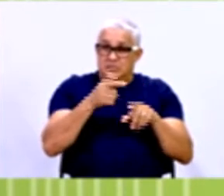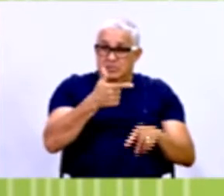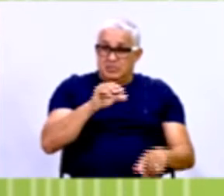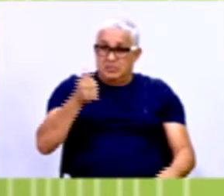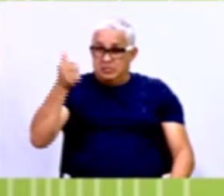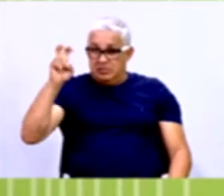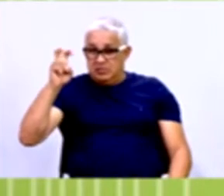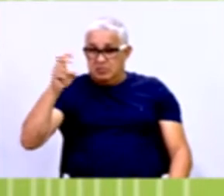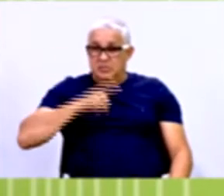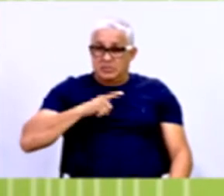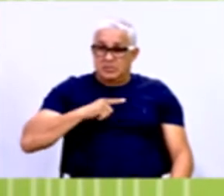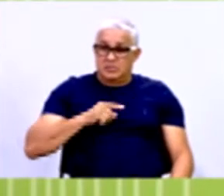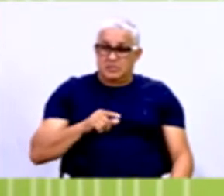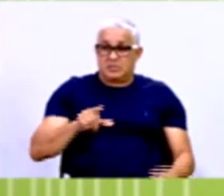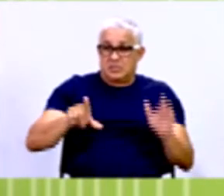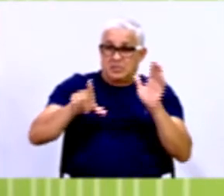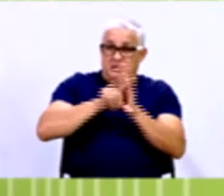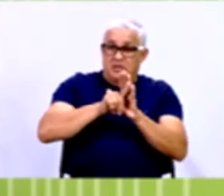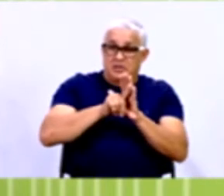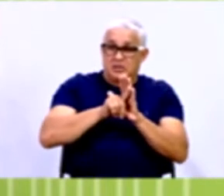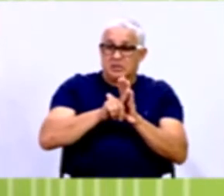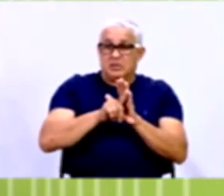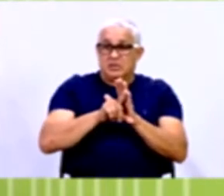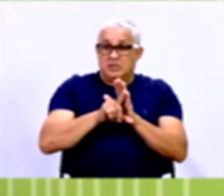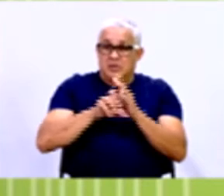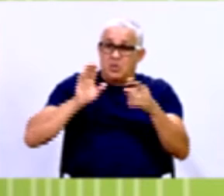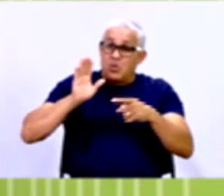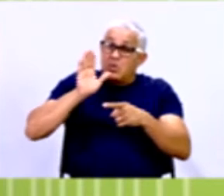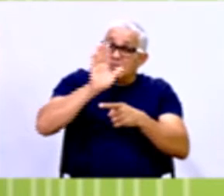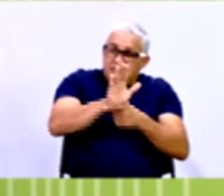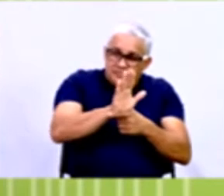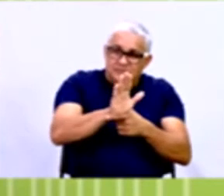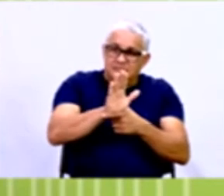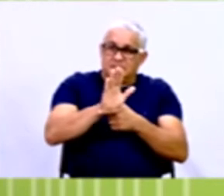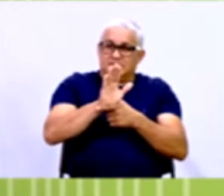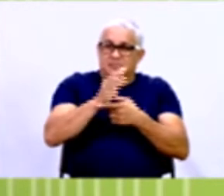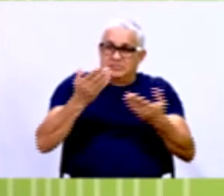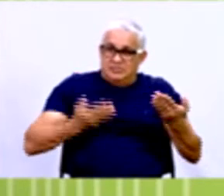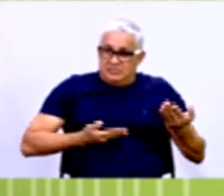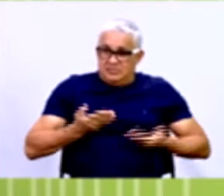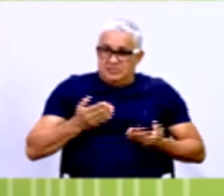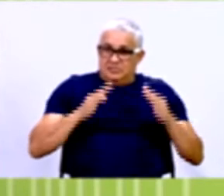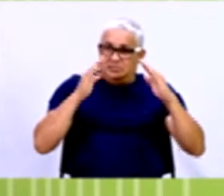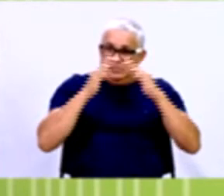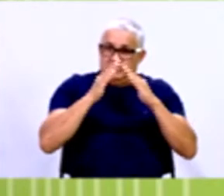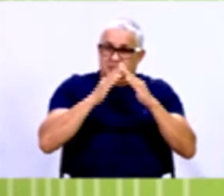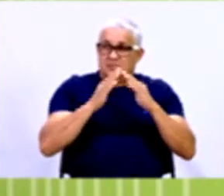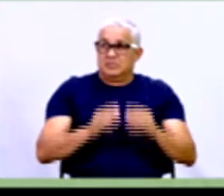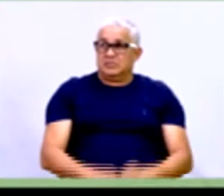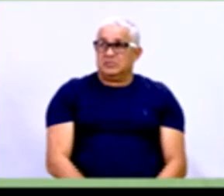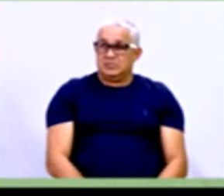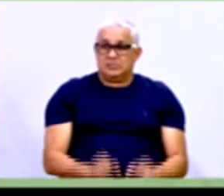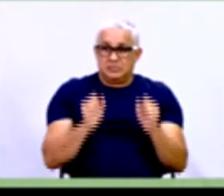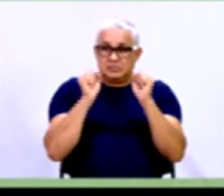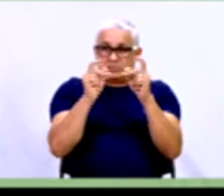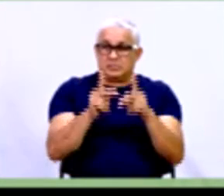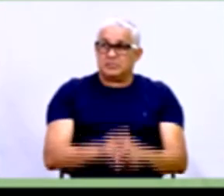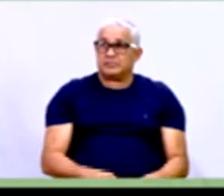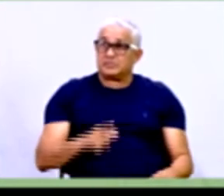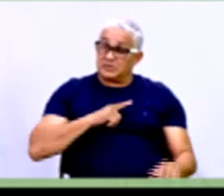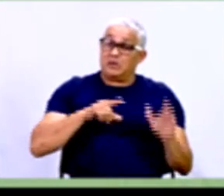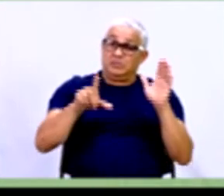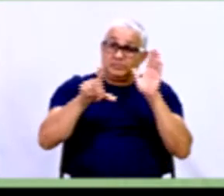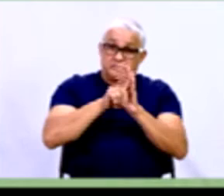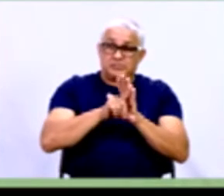complementar 150 que veio beneficiar os empregados domésticos. Ok. Estão previstos na